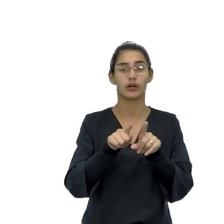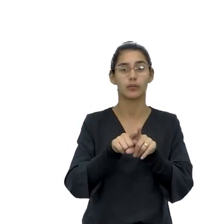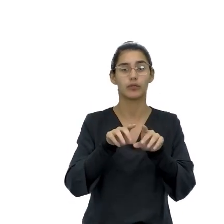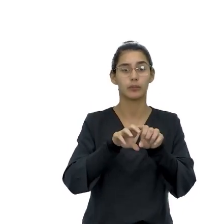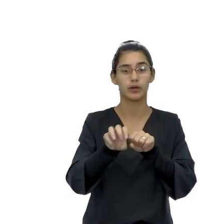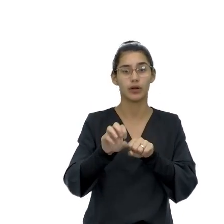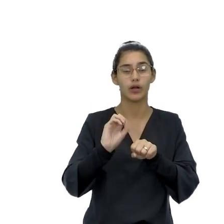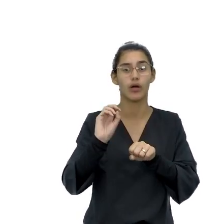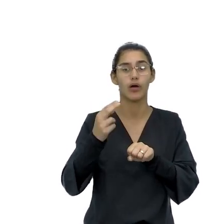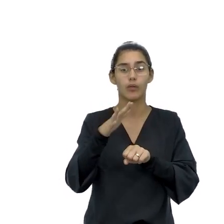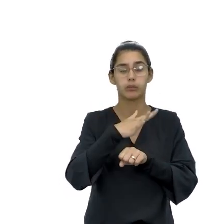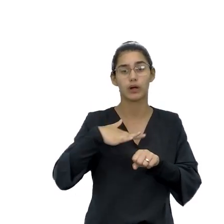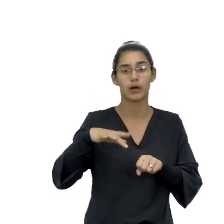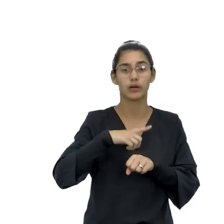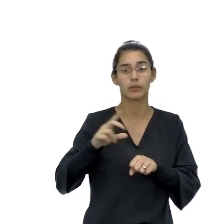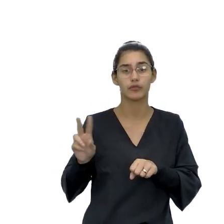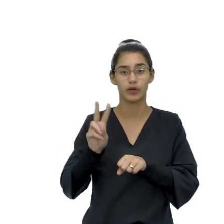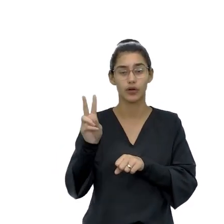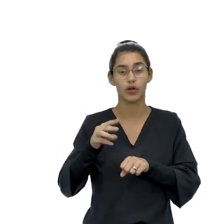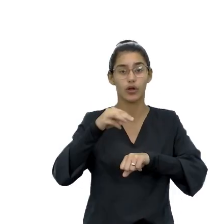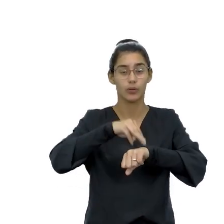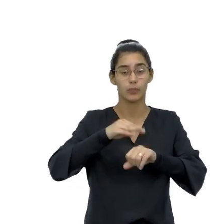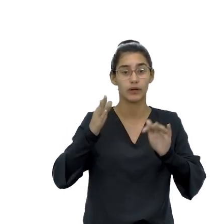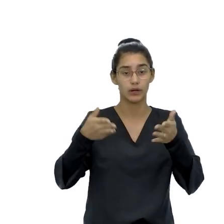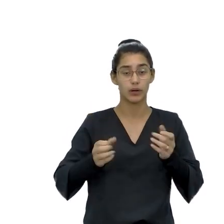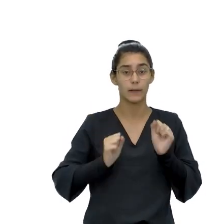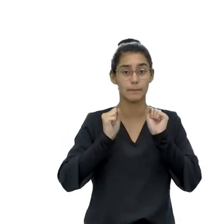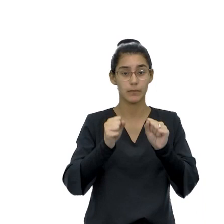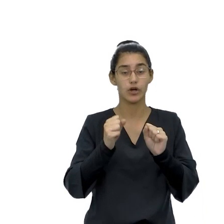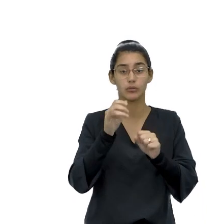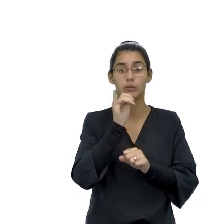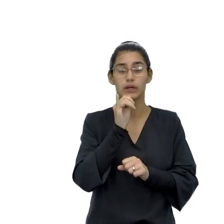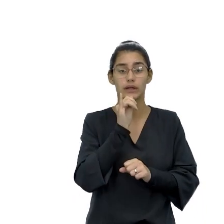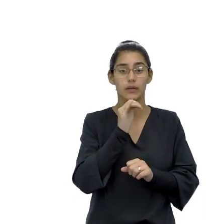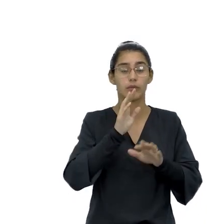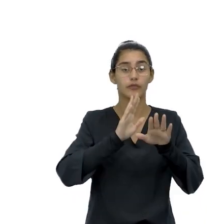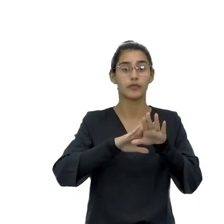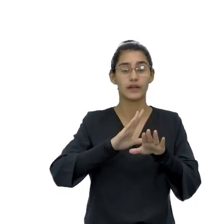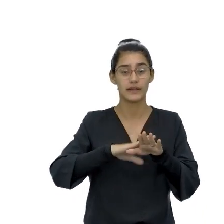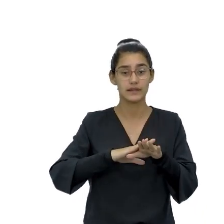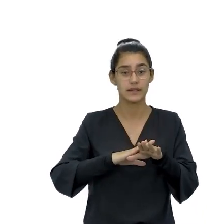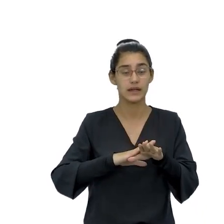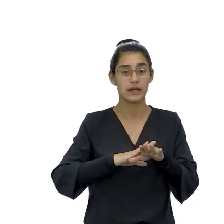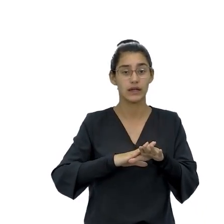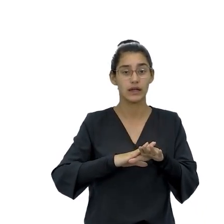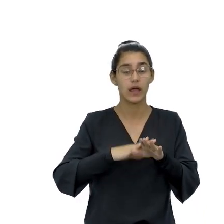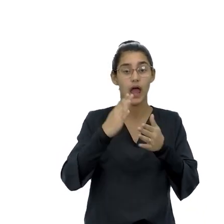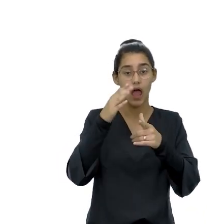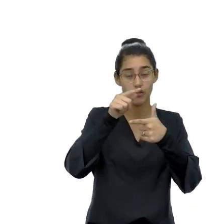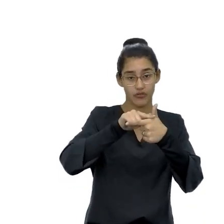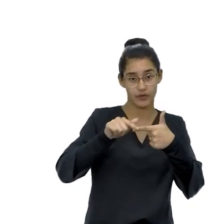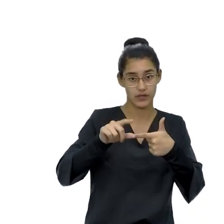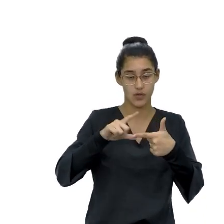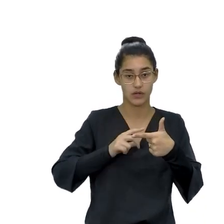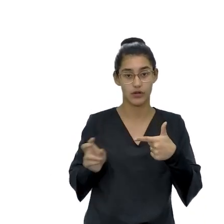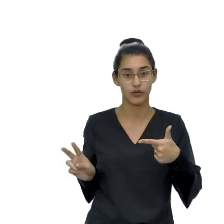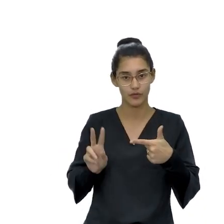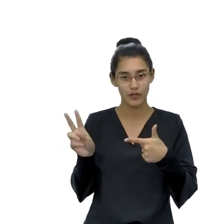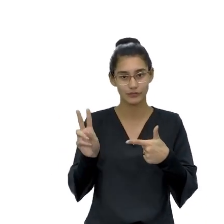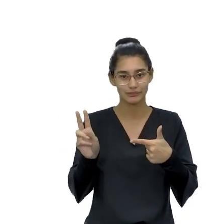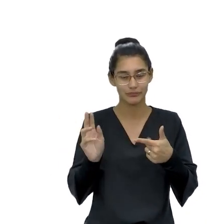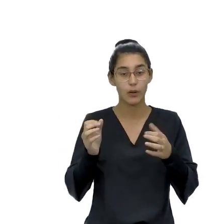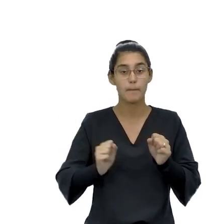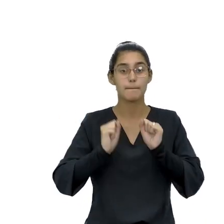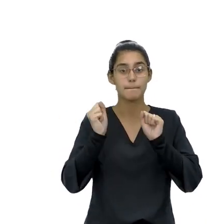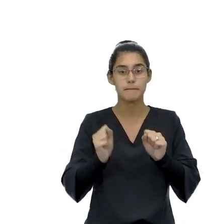ou duplicando os valores, nesse momento ele pode, por exemplo, realizar fazendo a divisão desses valores. Então,